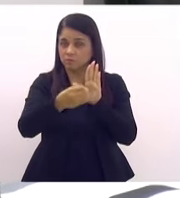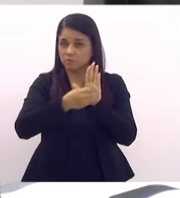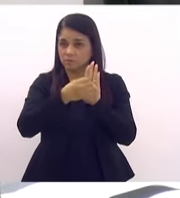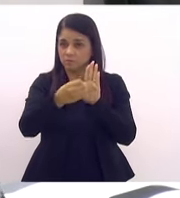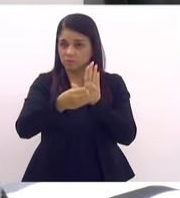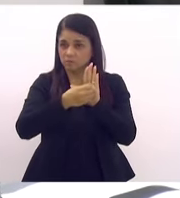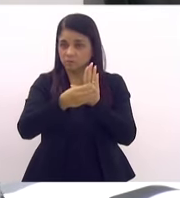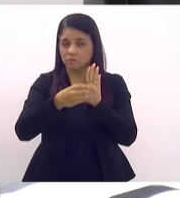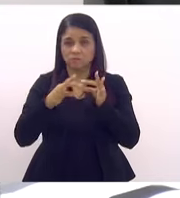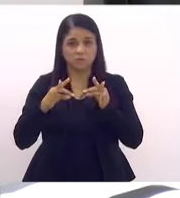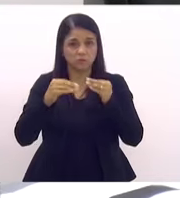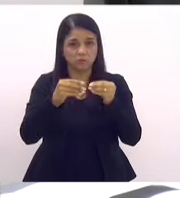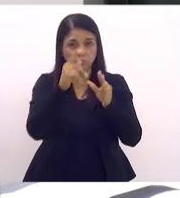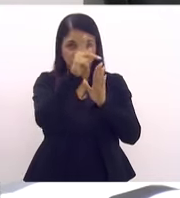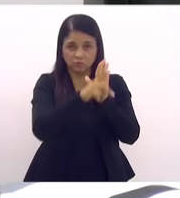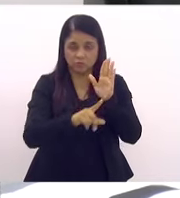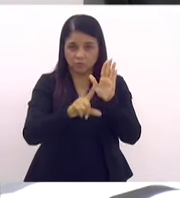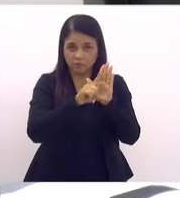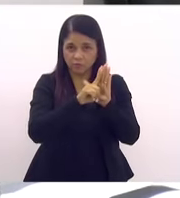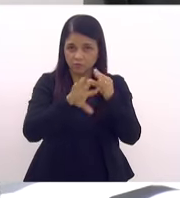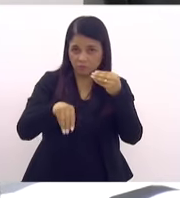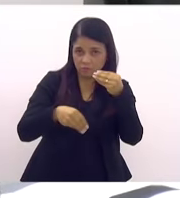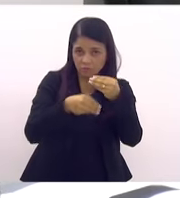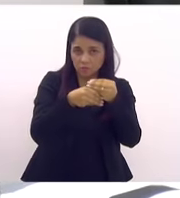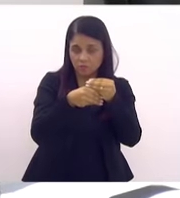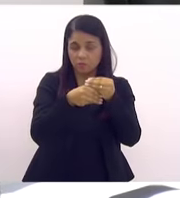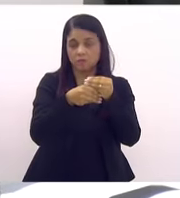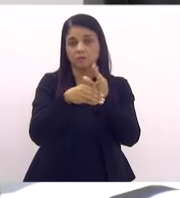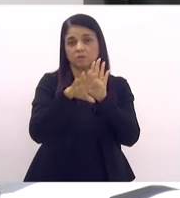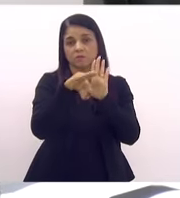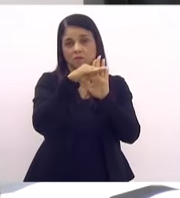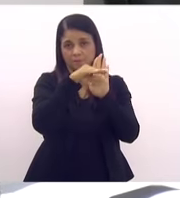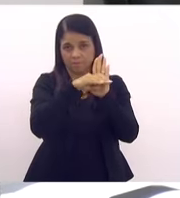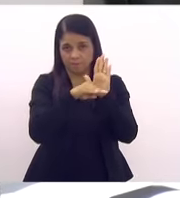de todos os projetos incluídos na pauta,